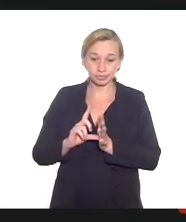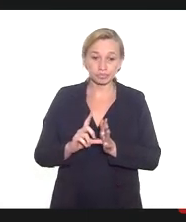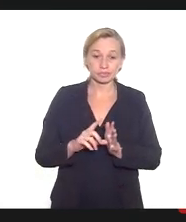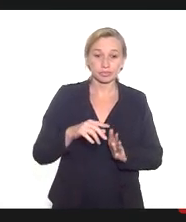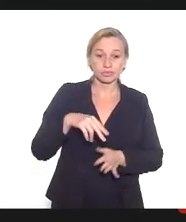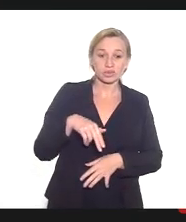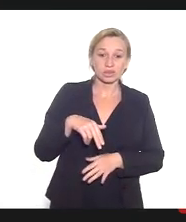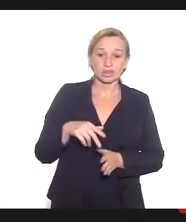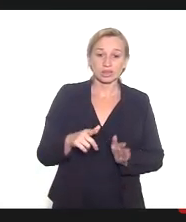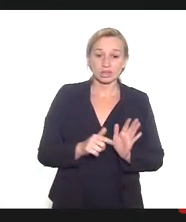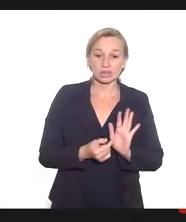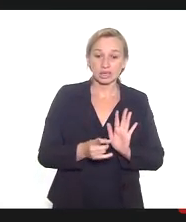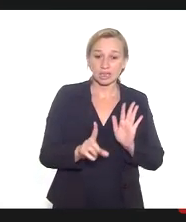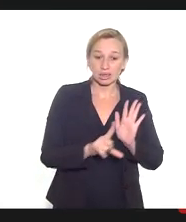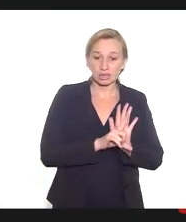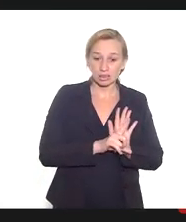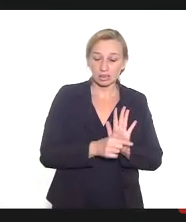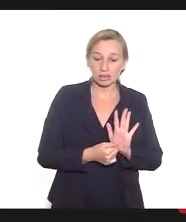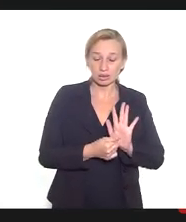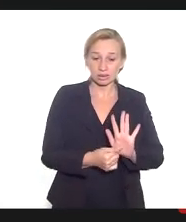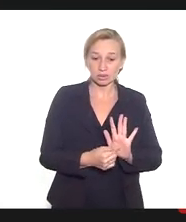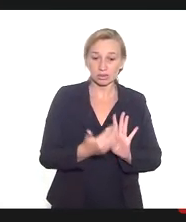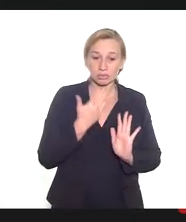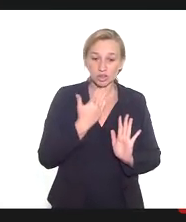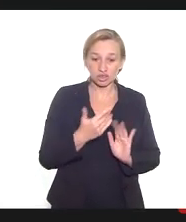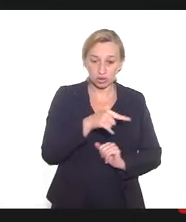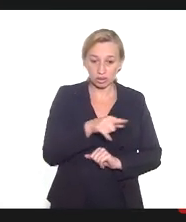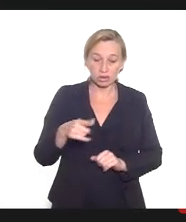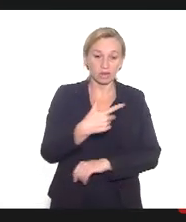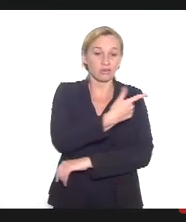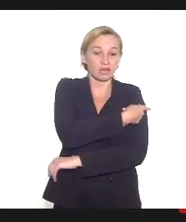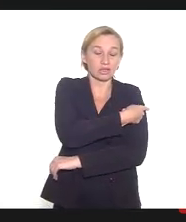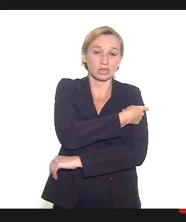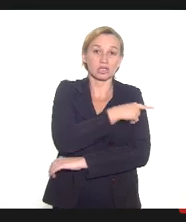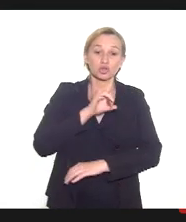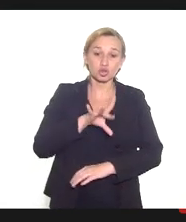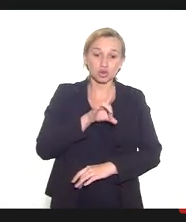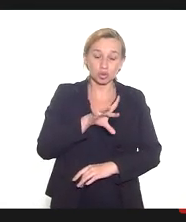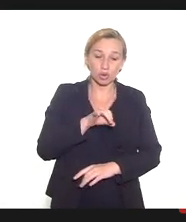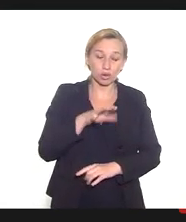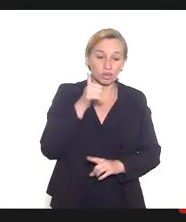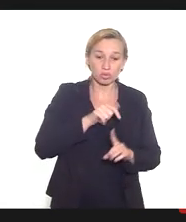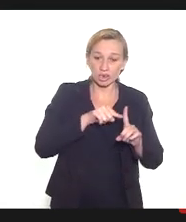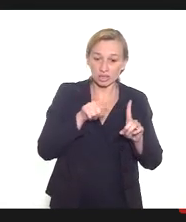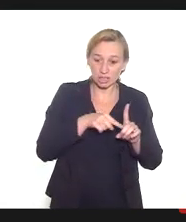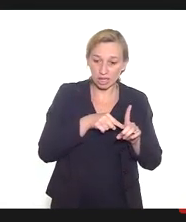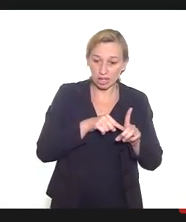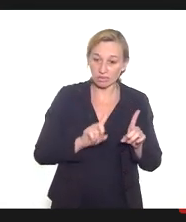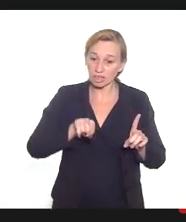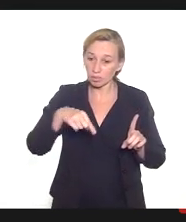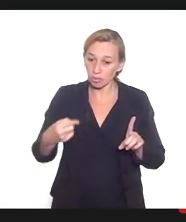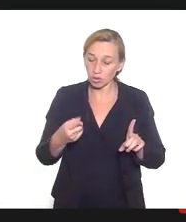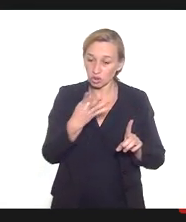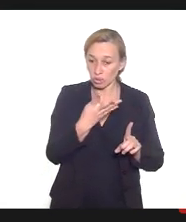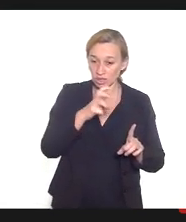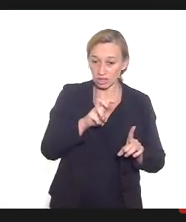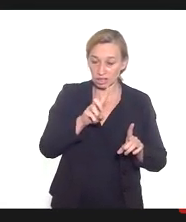técnica 11/2021 se propunha a vacinação somente das Gestantes e puérperas